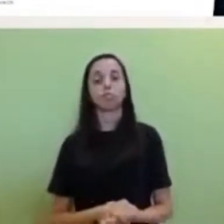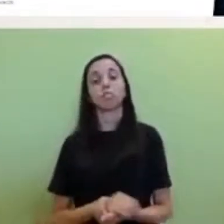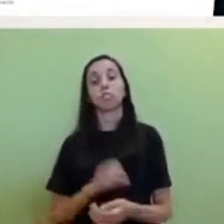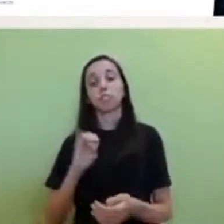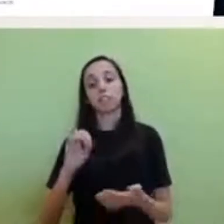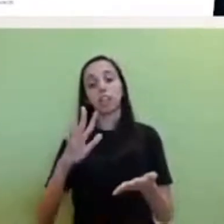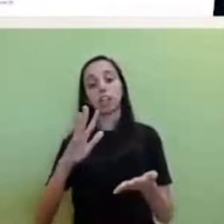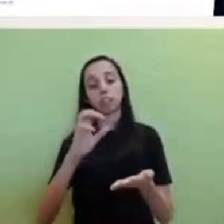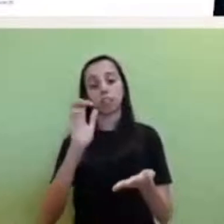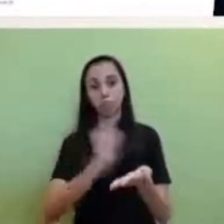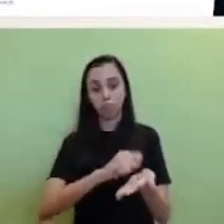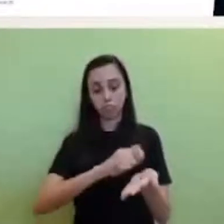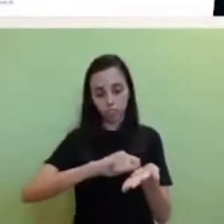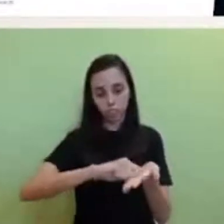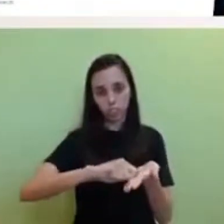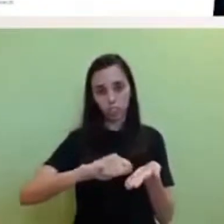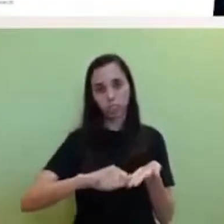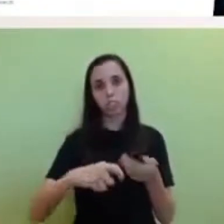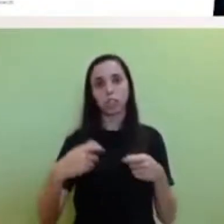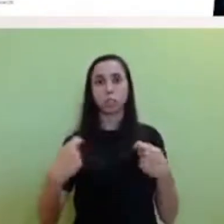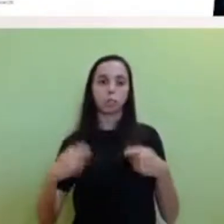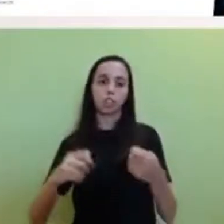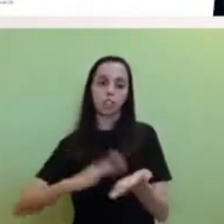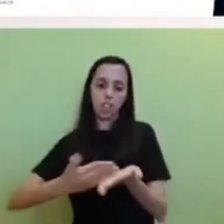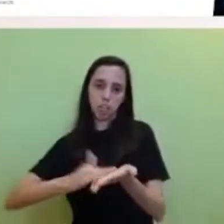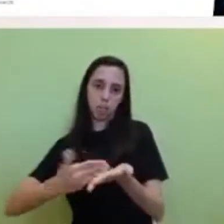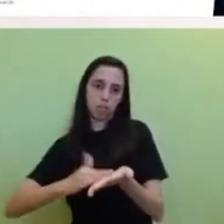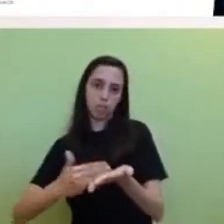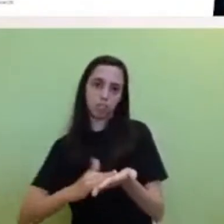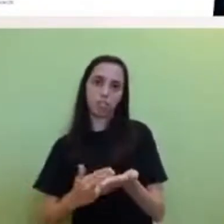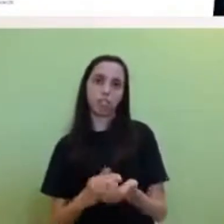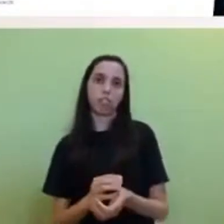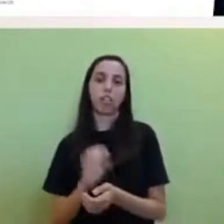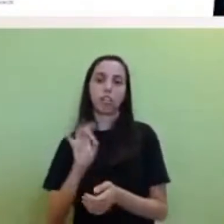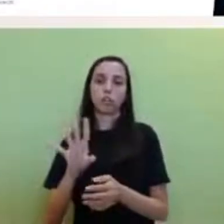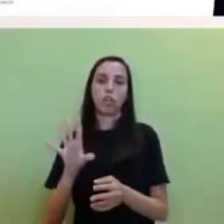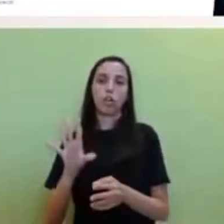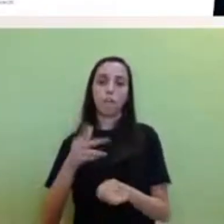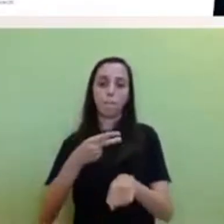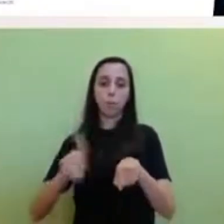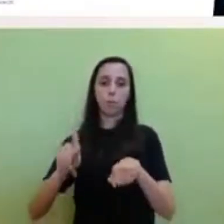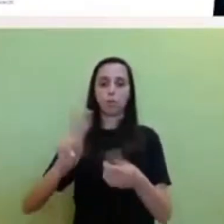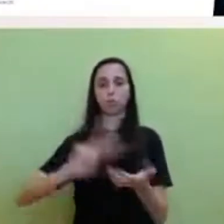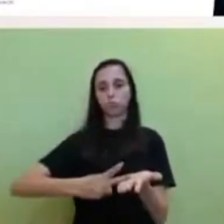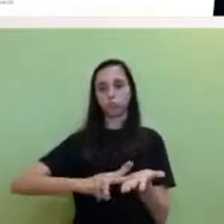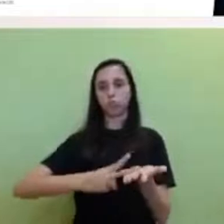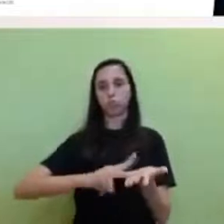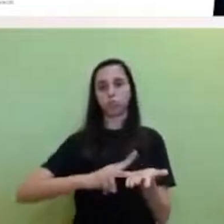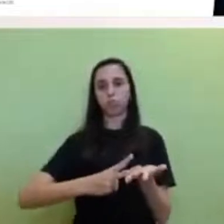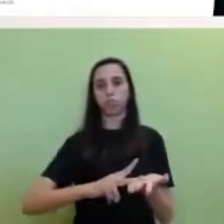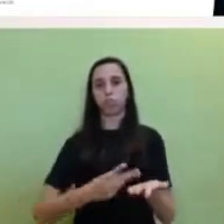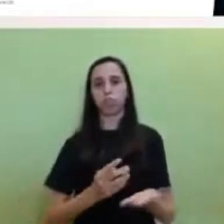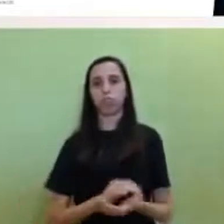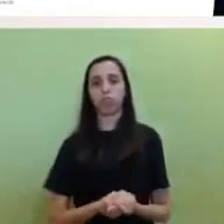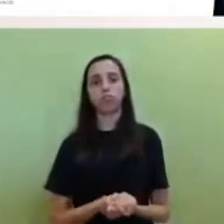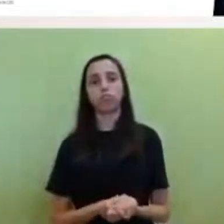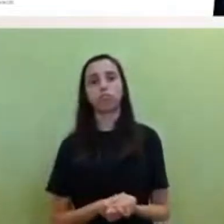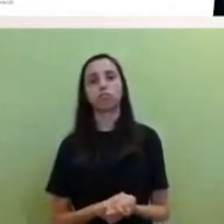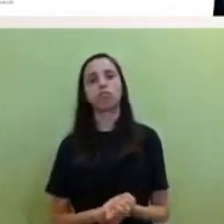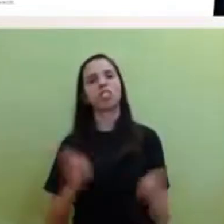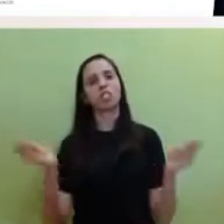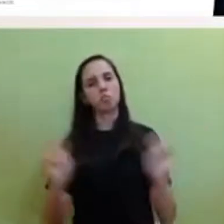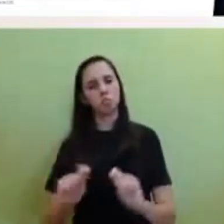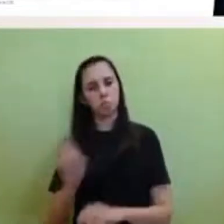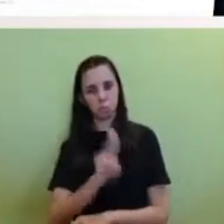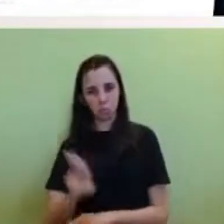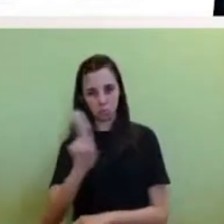você não passa por uma interpretação. É realmente puramente tradução. Será que é possível usar? Pode